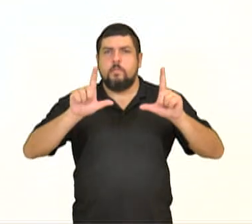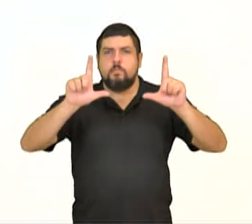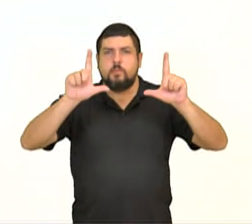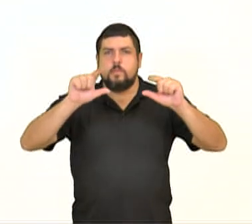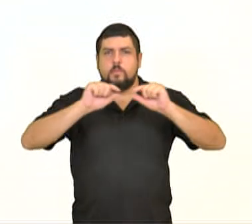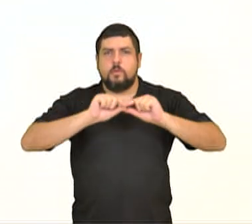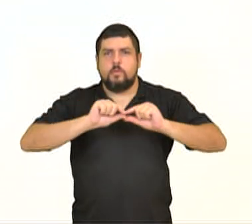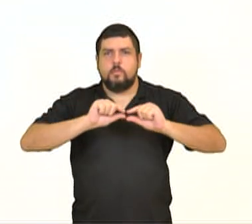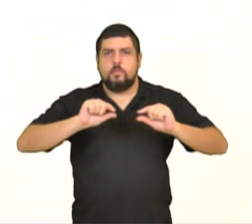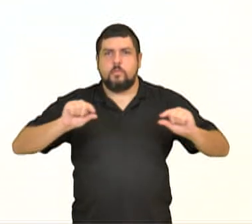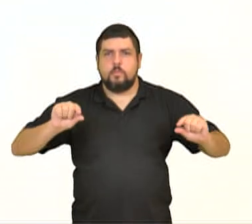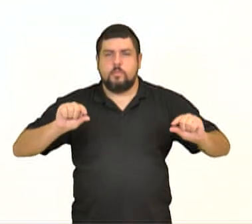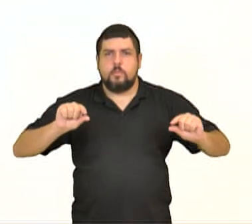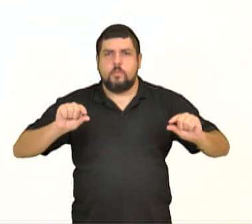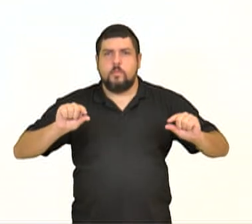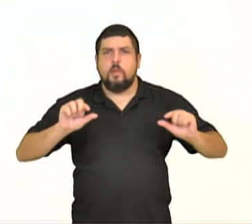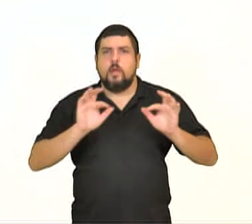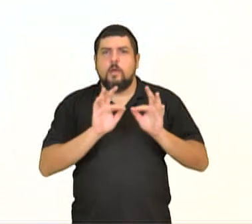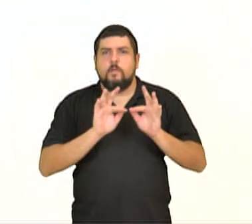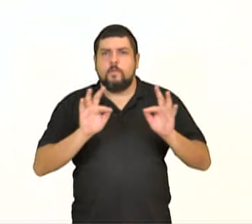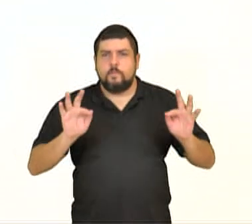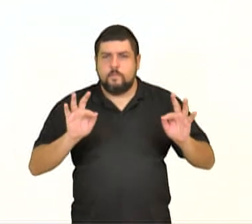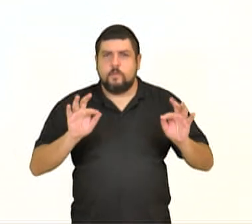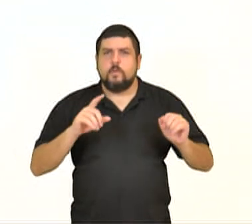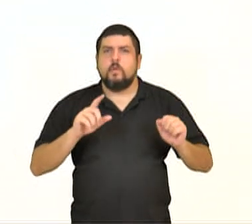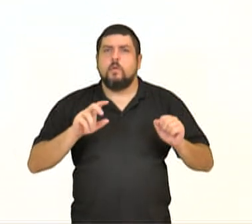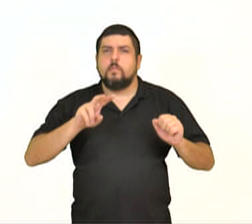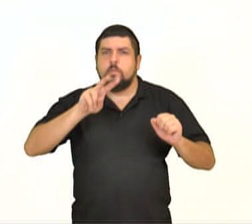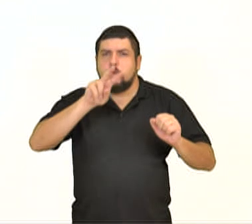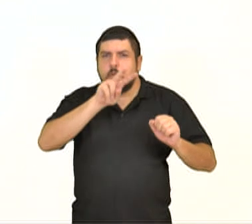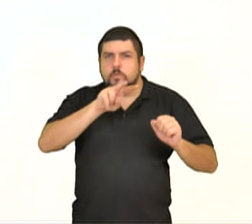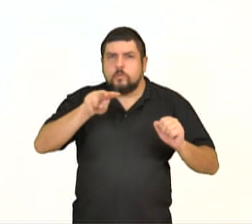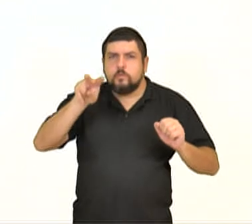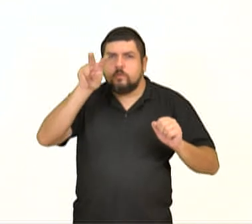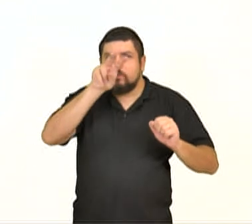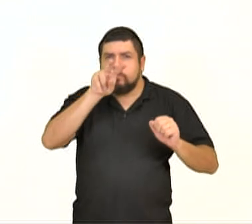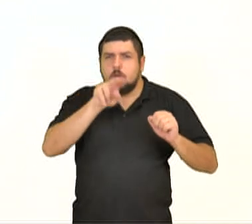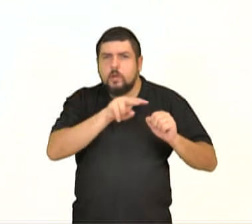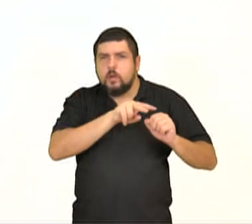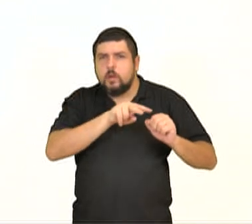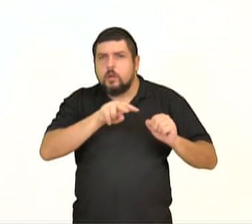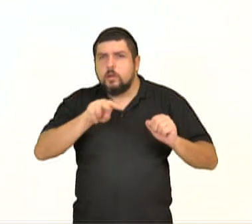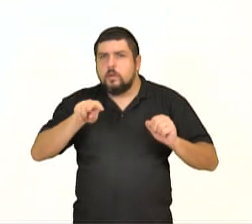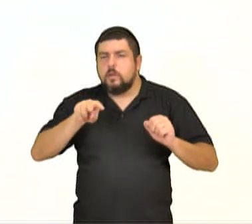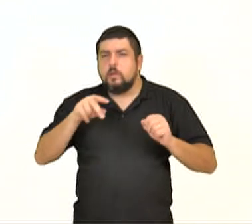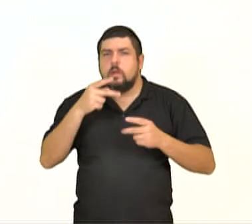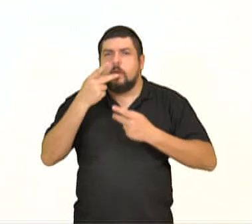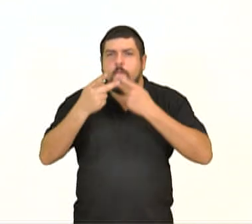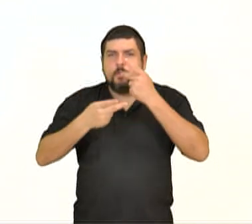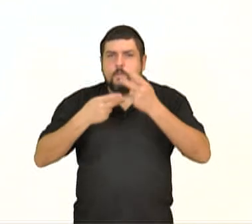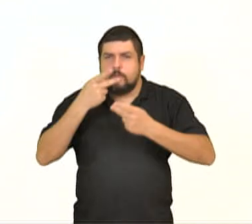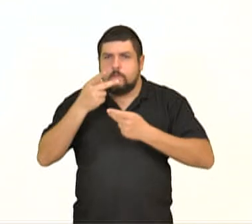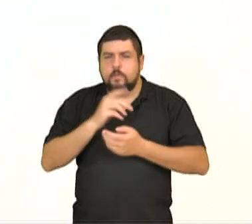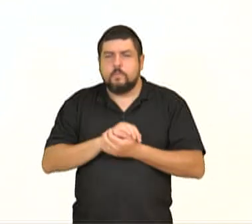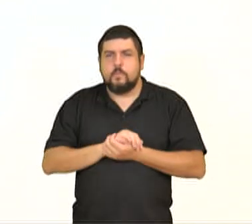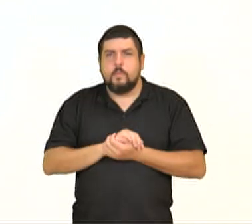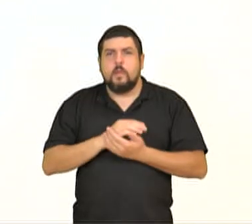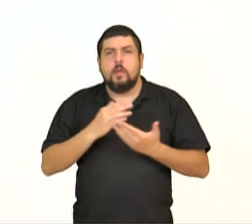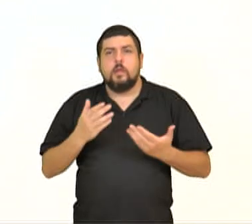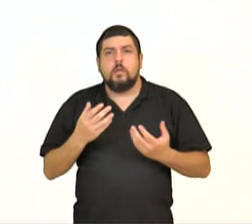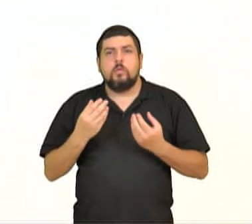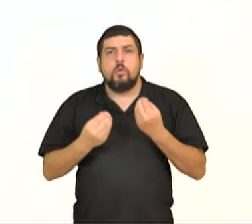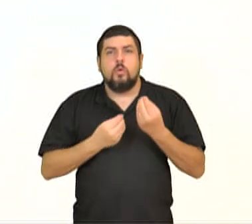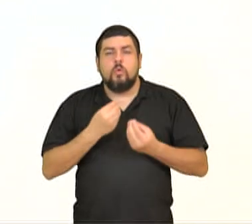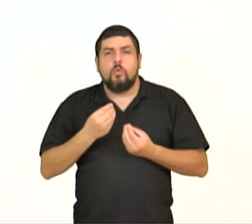lê-las e interpretá-las. E os aspectos da linguagem verbal, as imagens, os personagens segurando o livro,